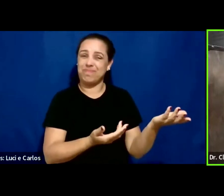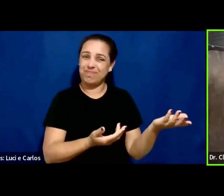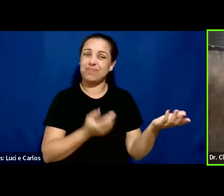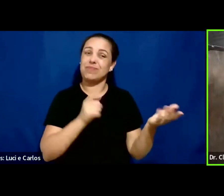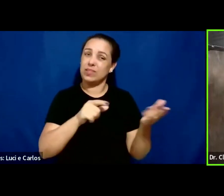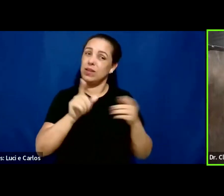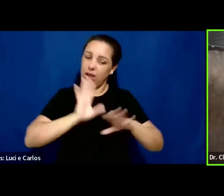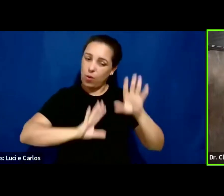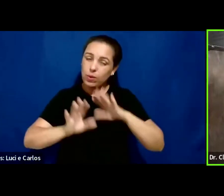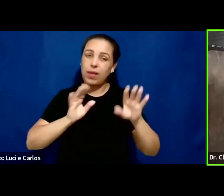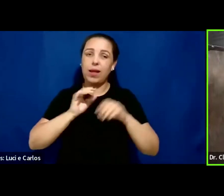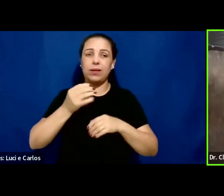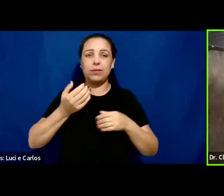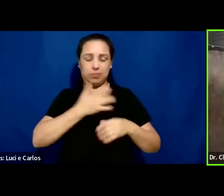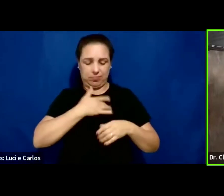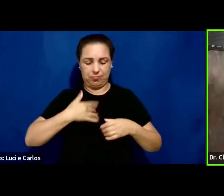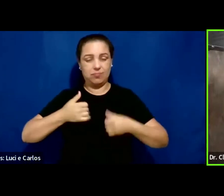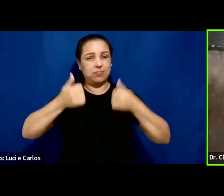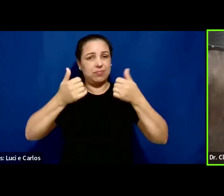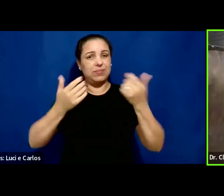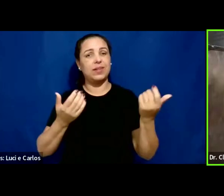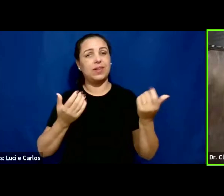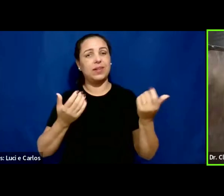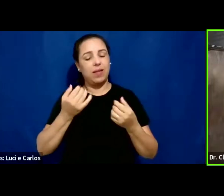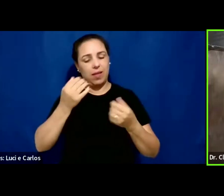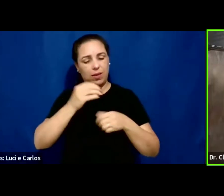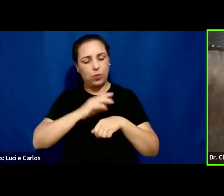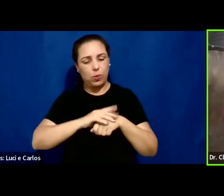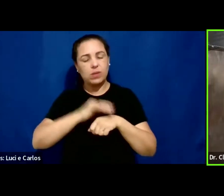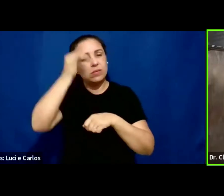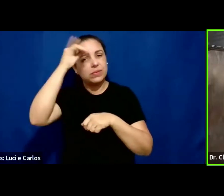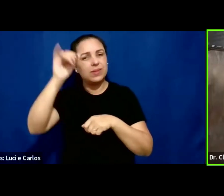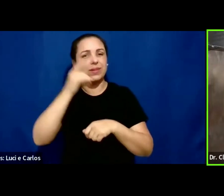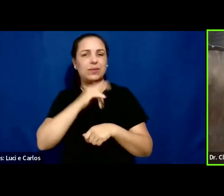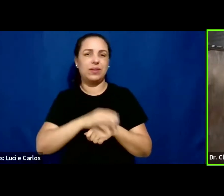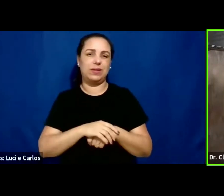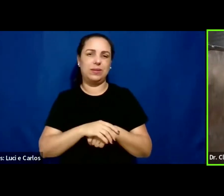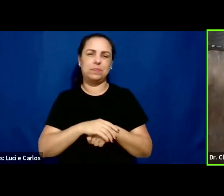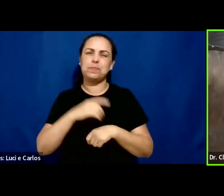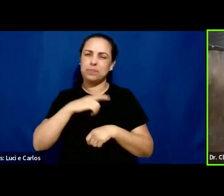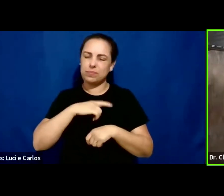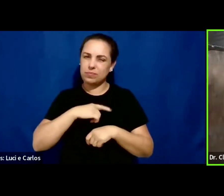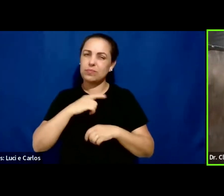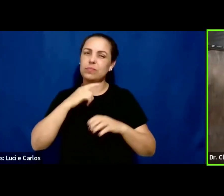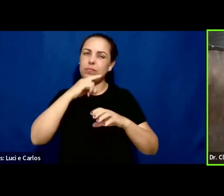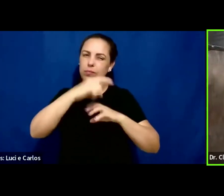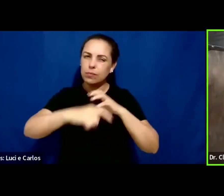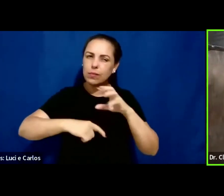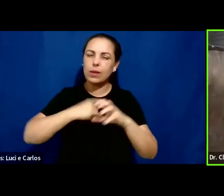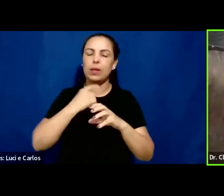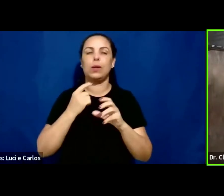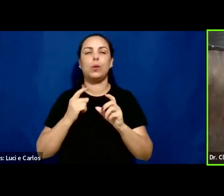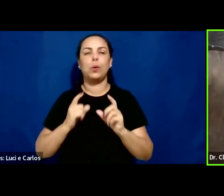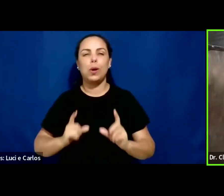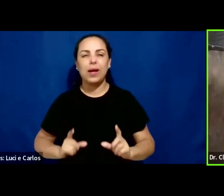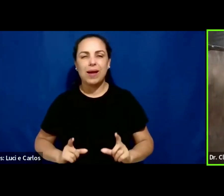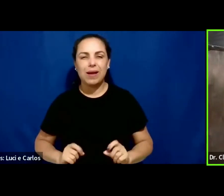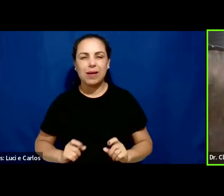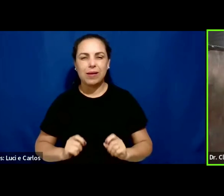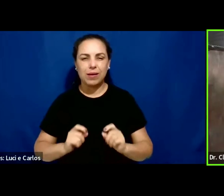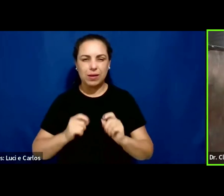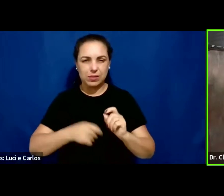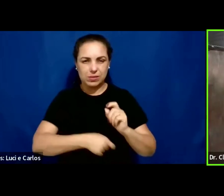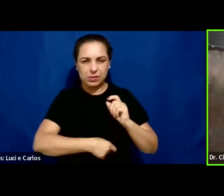morte relacionada a câncer no mundo. É o segundo. Fica atrás somente do câncer